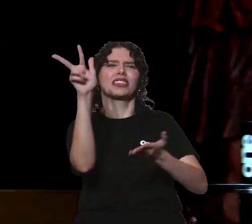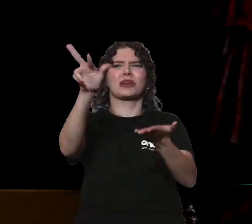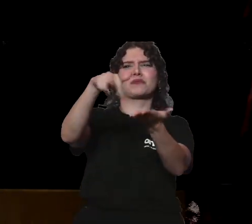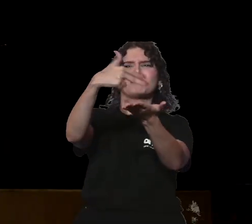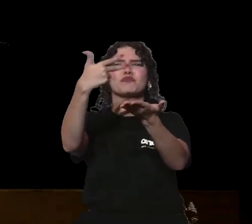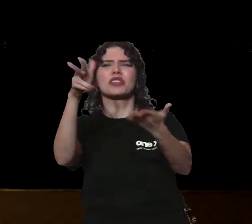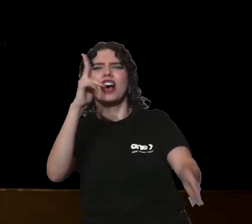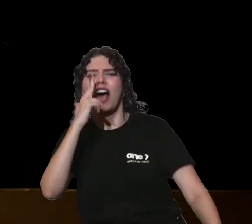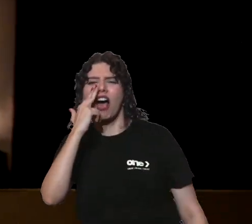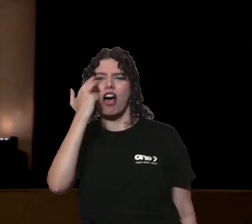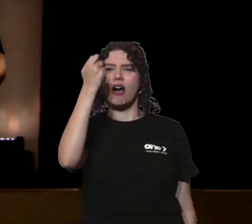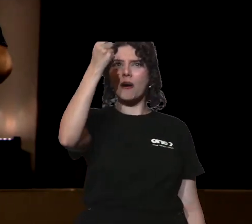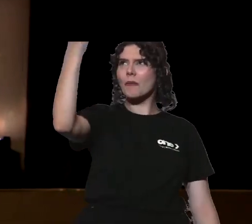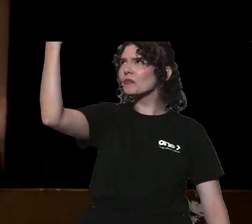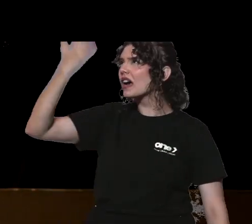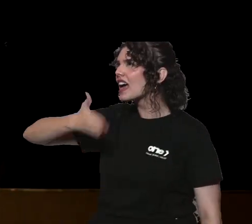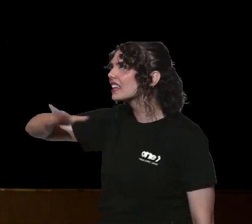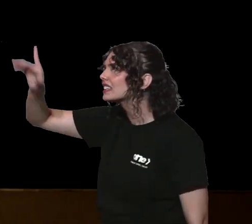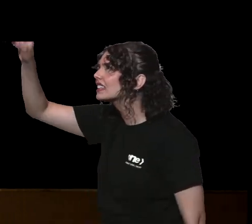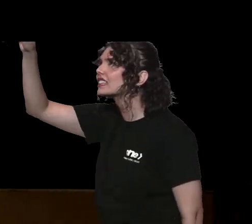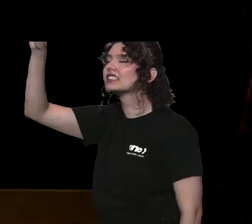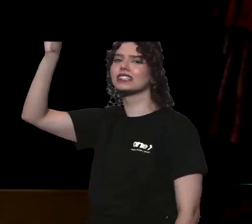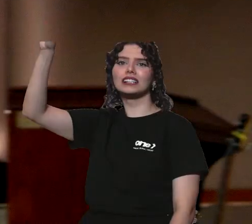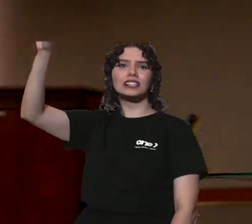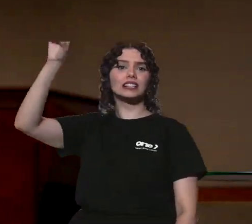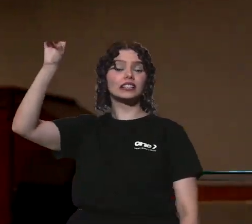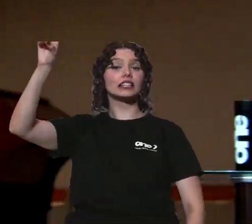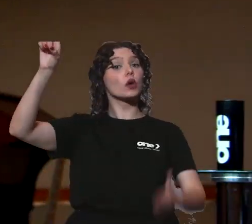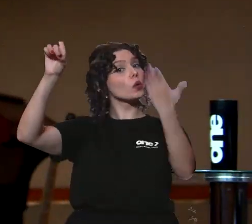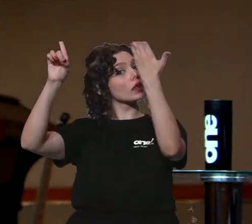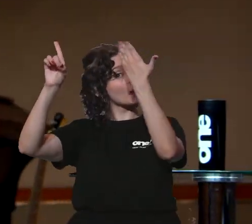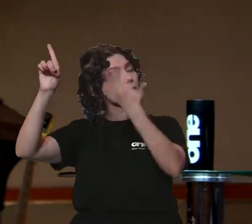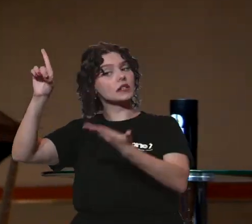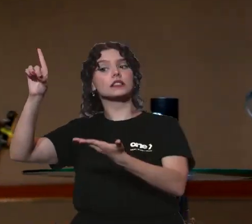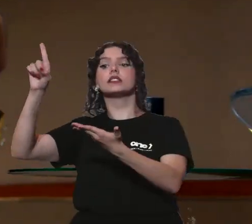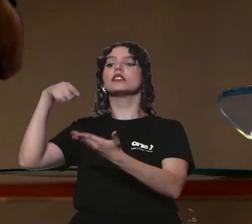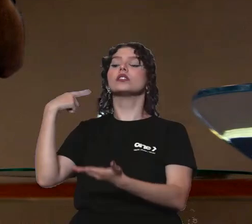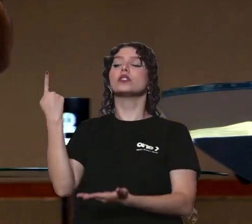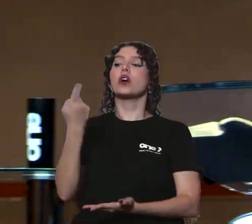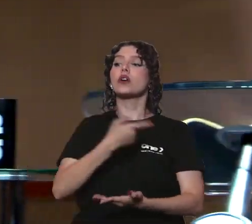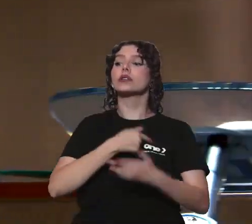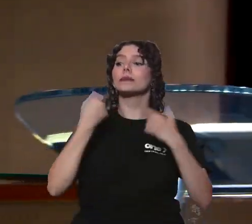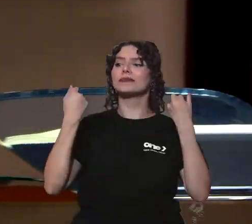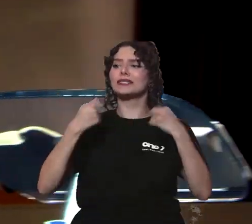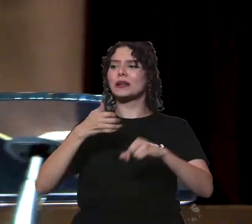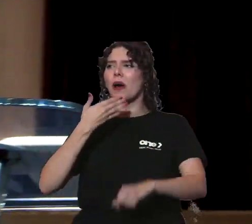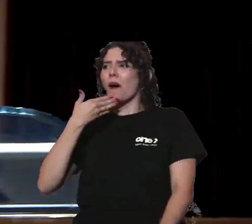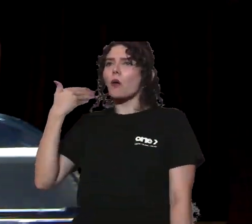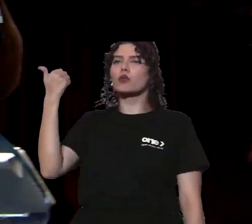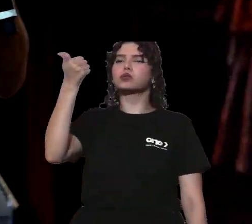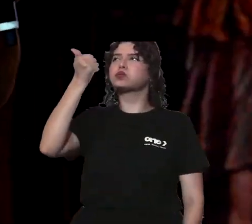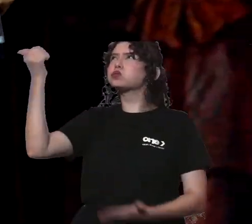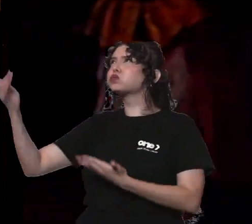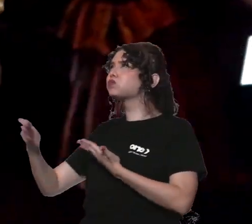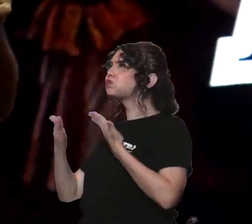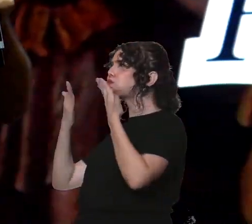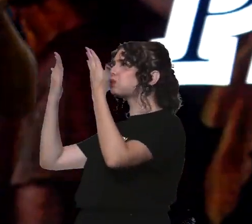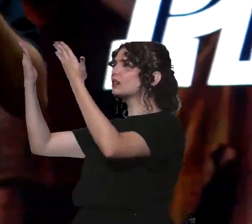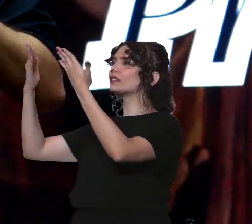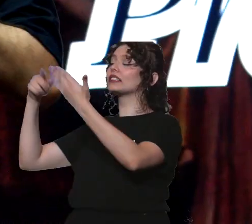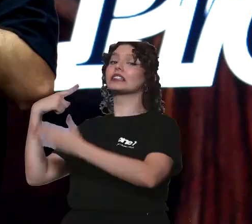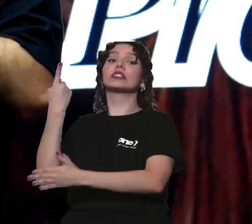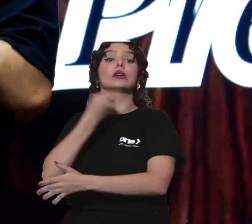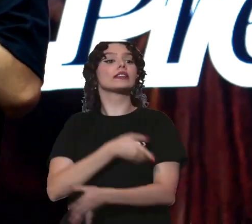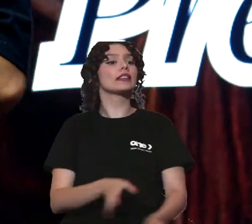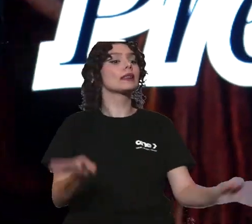as forças perante o Senhor. Ou seja, na presença de Deus, nós temos que dar o nosso melhor. E foi por isso que a gente